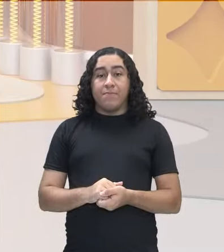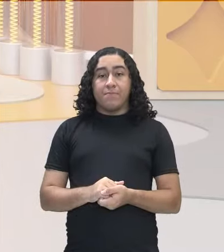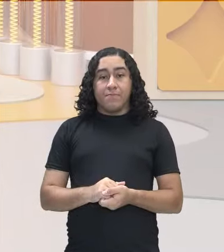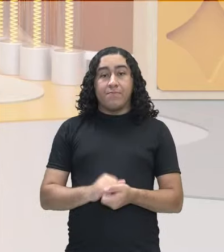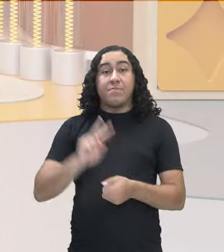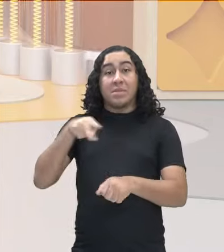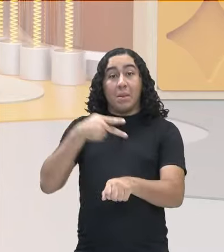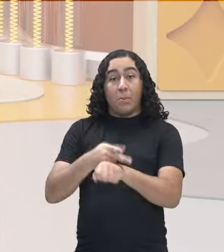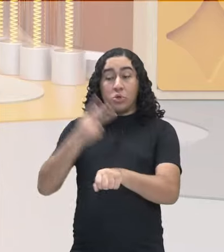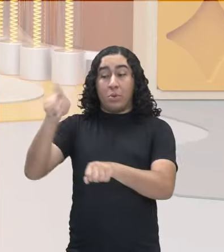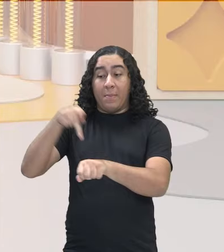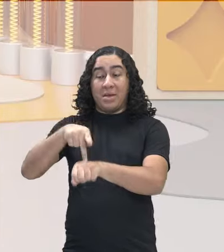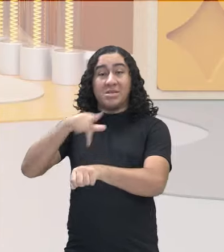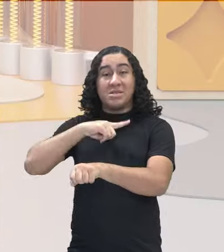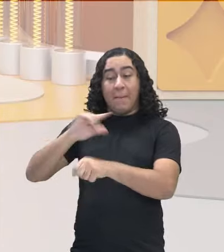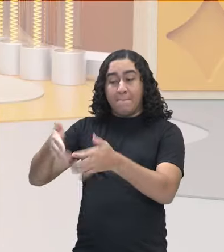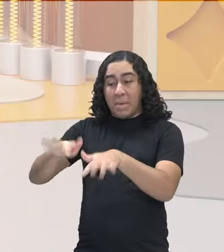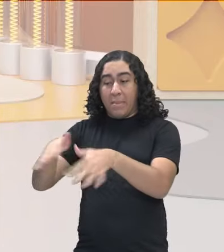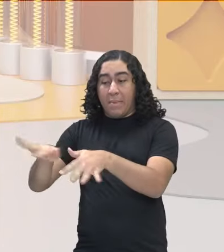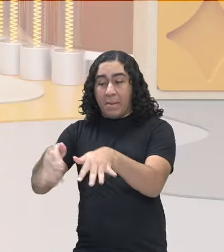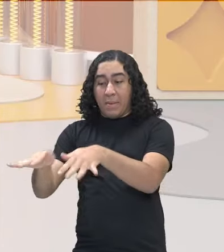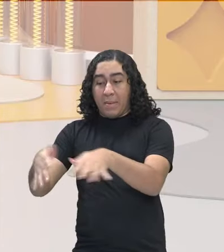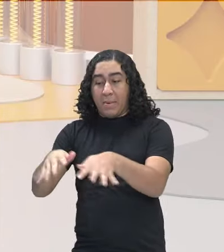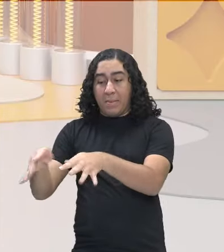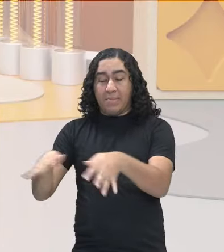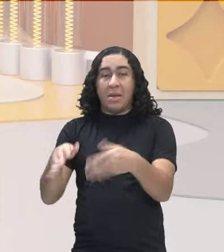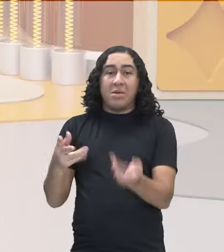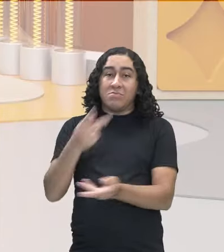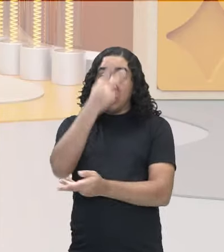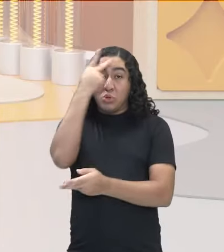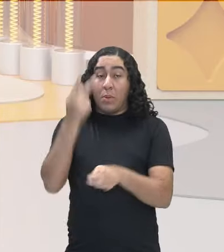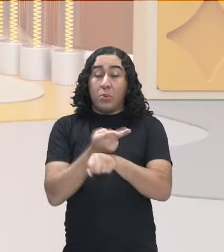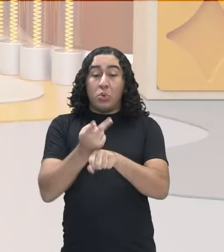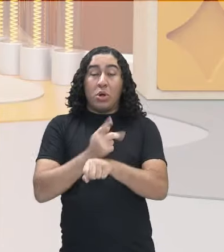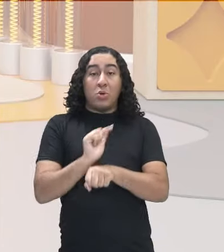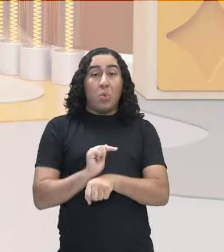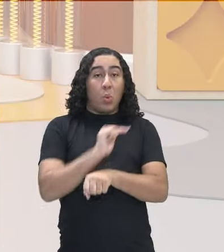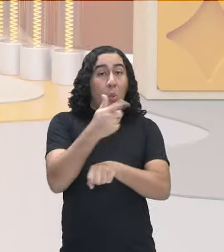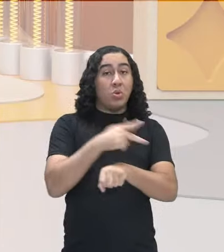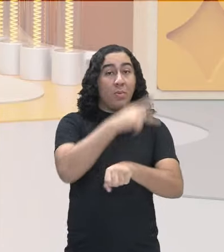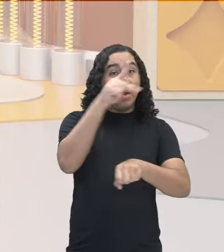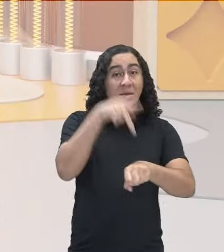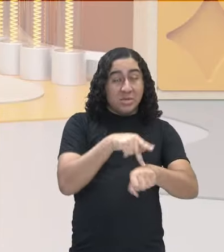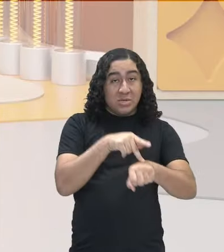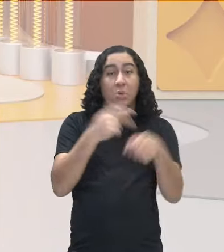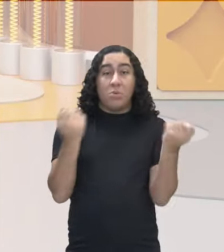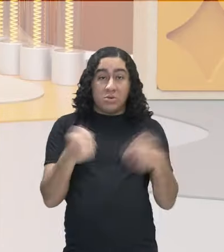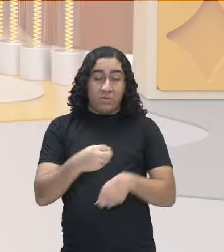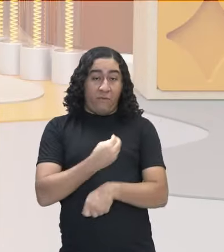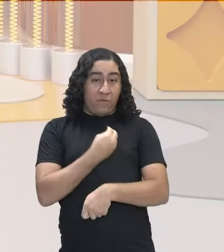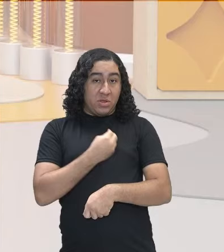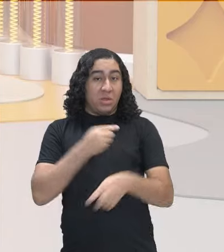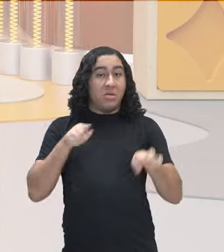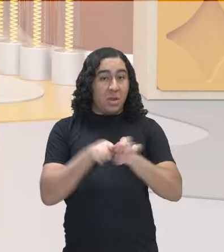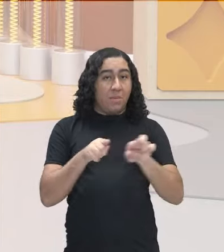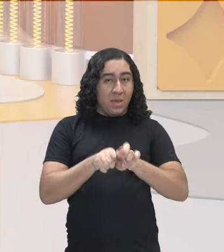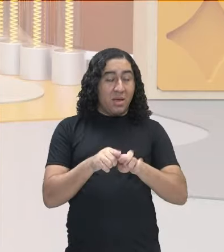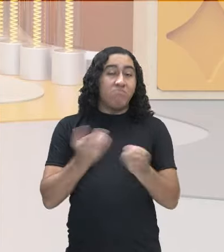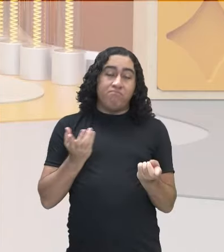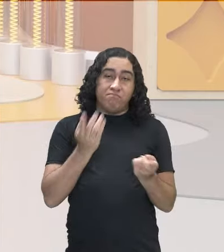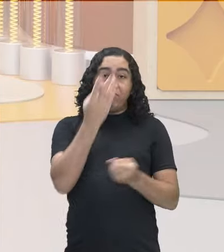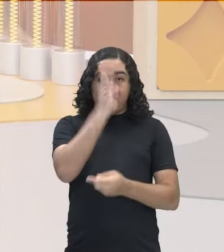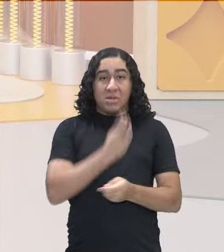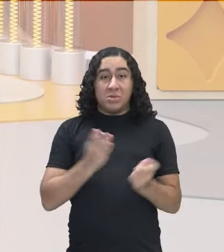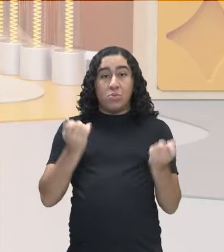Haiti as pessoas começaram a migrar para outras regiões eh do continente americano de uma forma geral em especial aqui para o Brasil tá